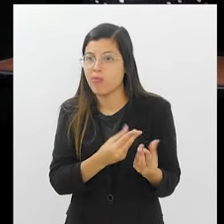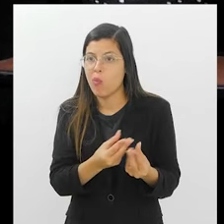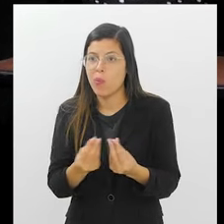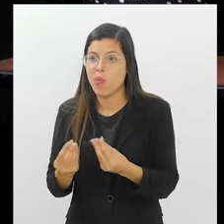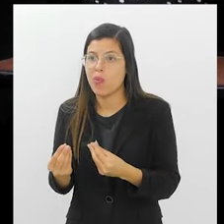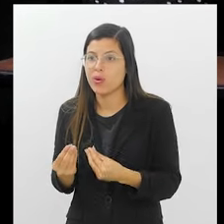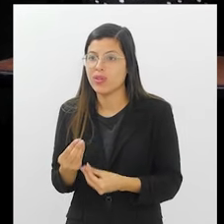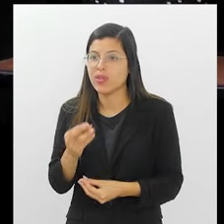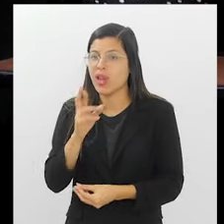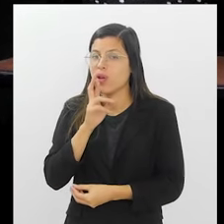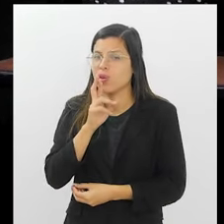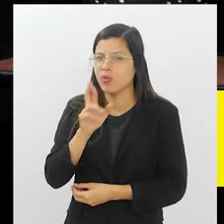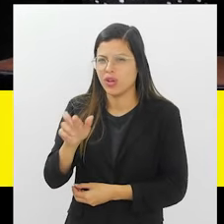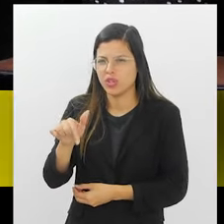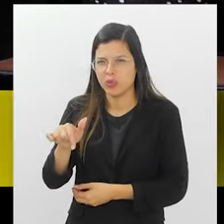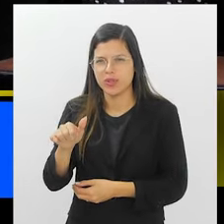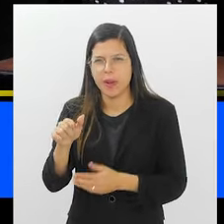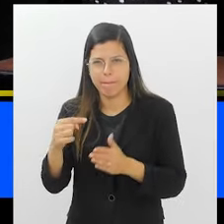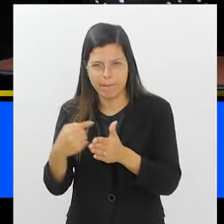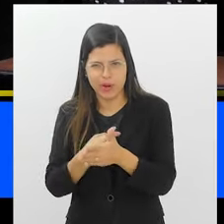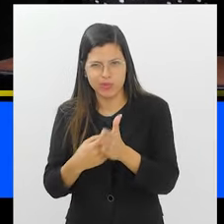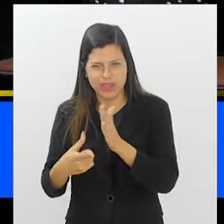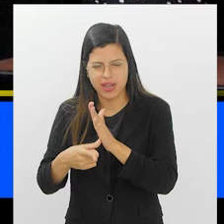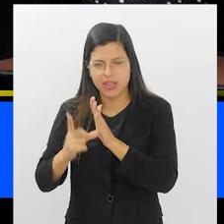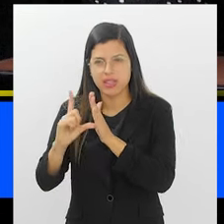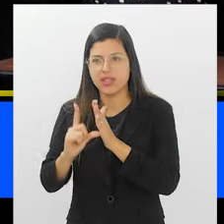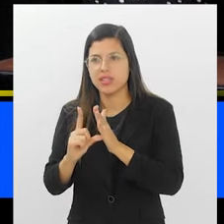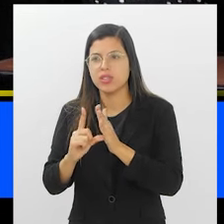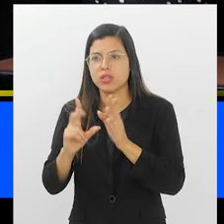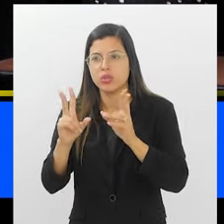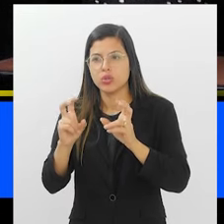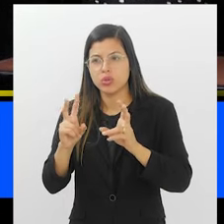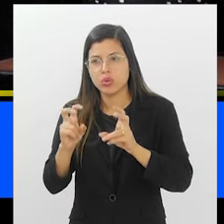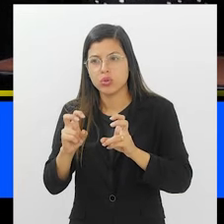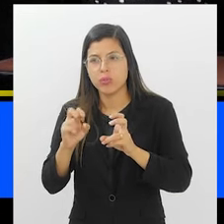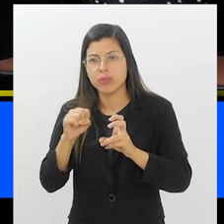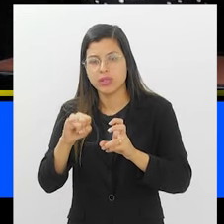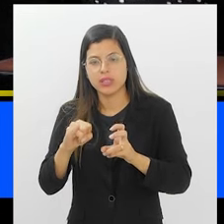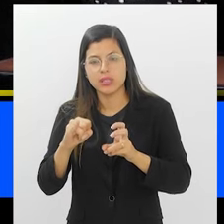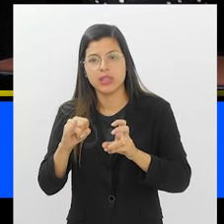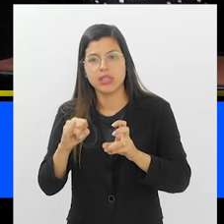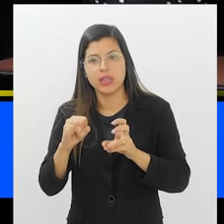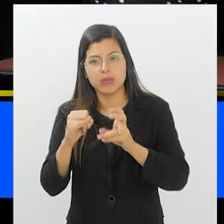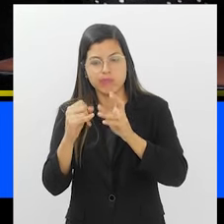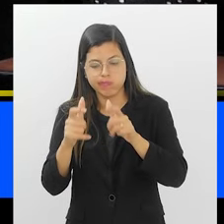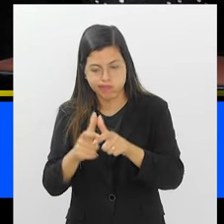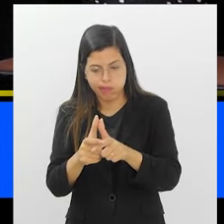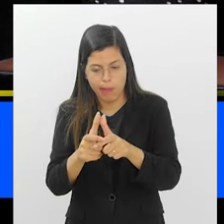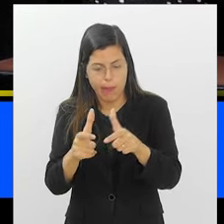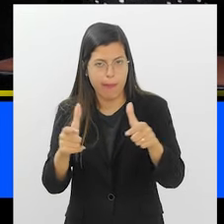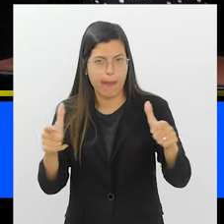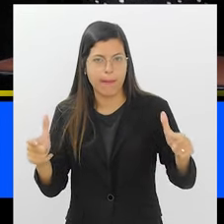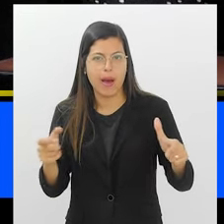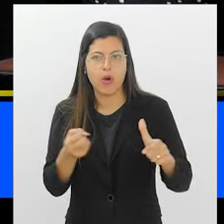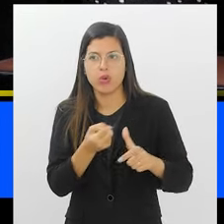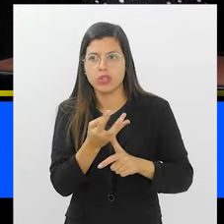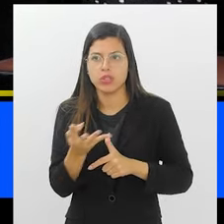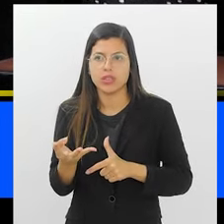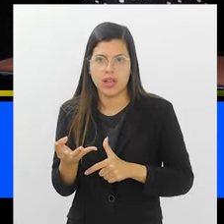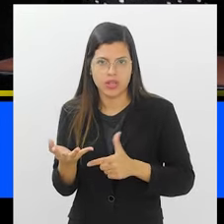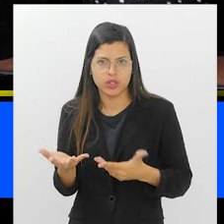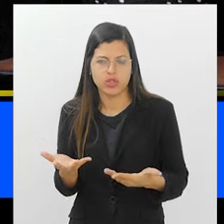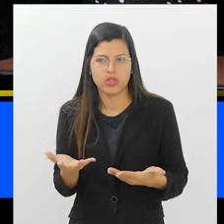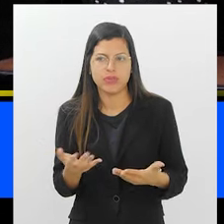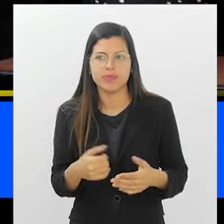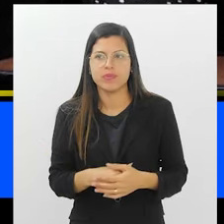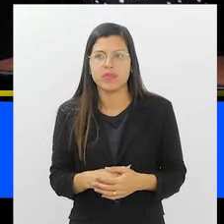respondi metade da sua primeira pergunta, né, sobre... se está aumentando o número de acometidos ou se é